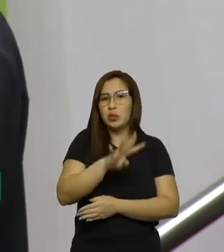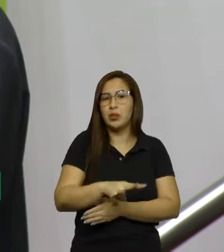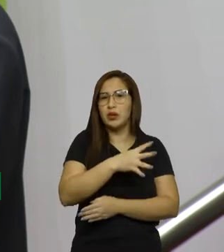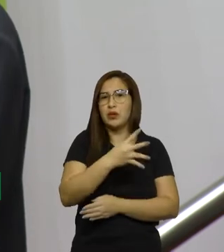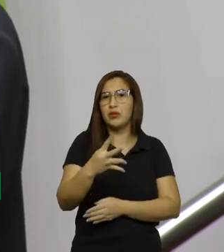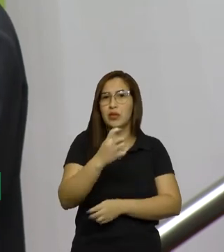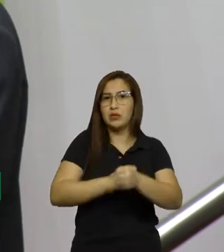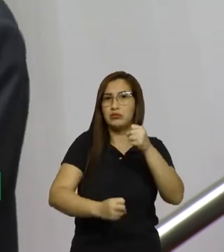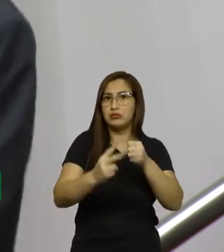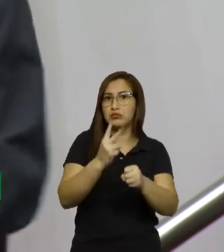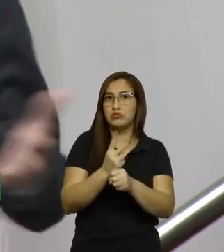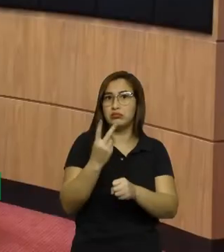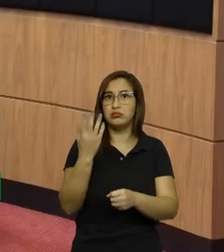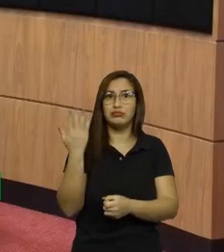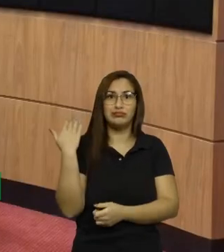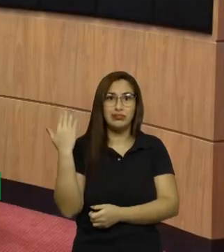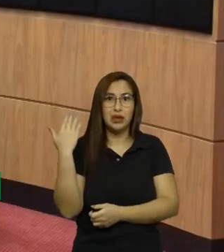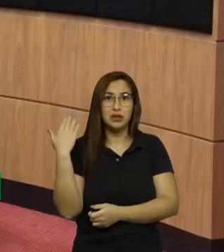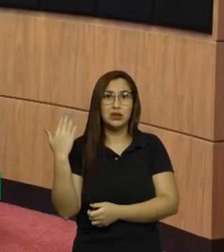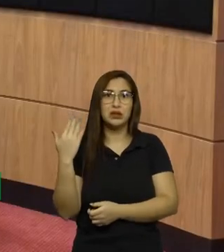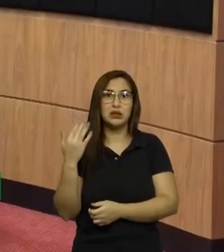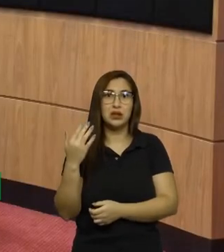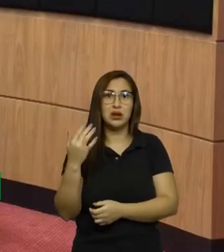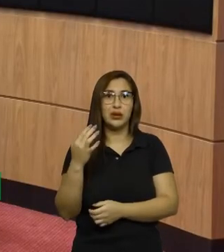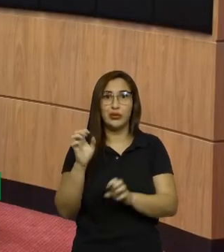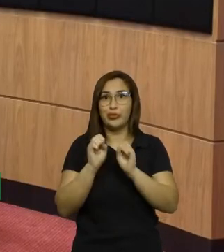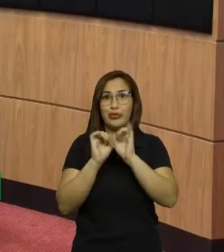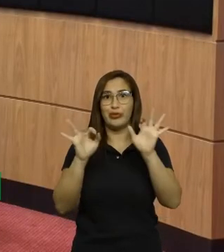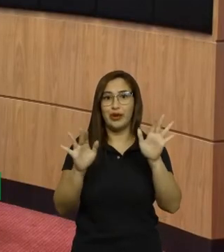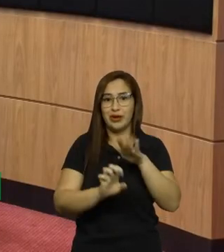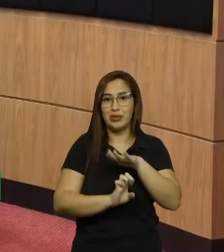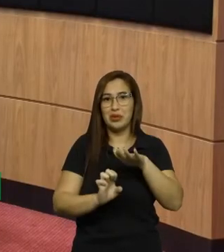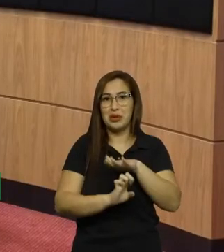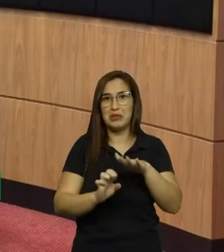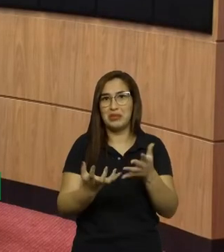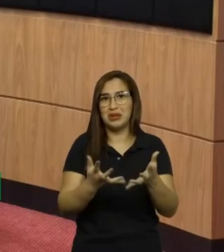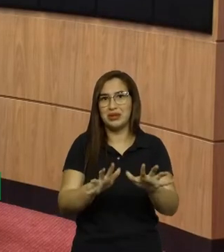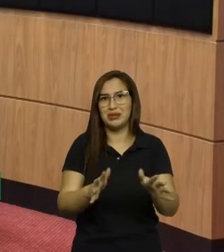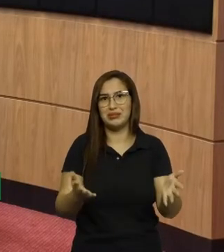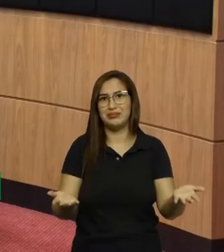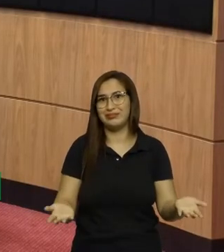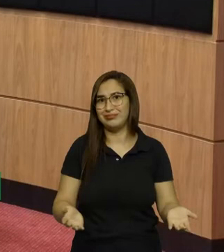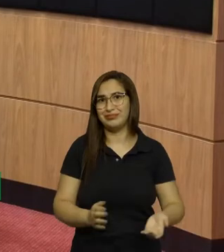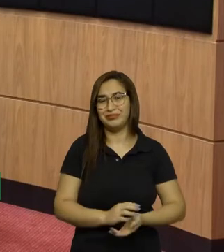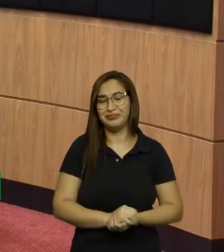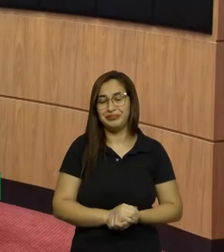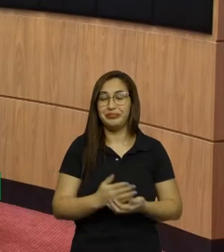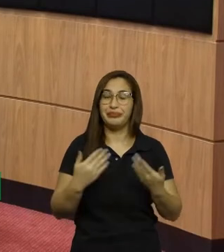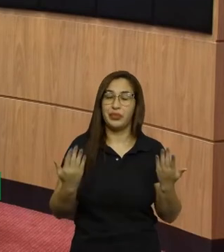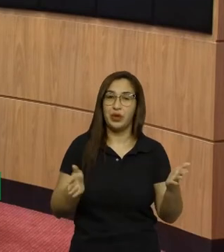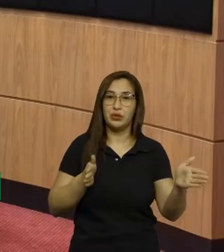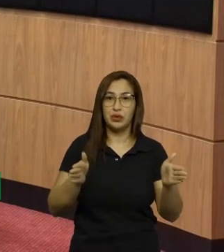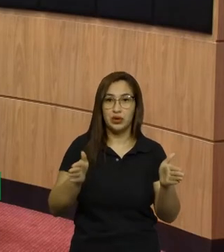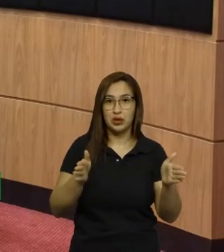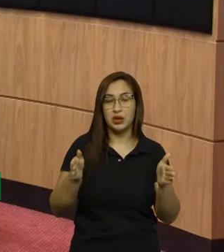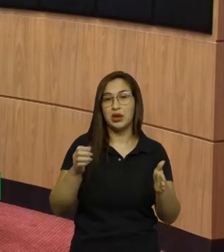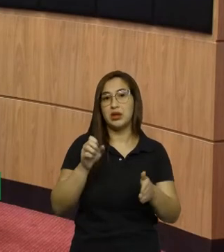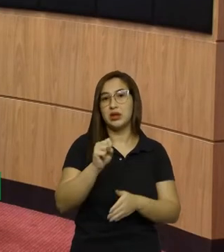2 anos atrás, obviamente que não vai dar empresa para fazer essa obra. Então, o trecho Seara,